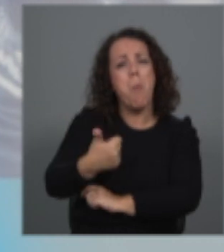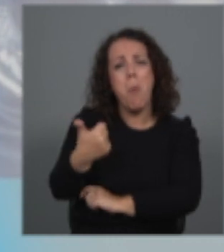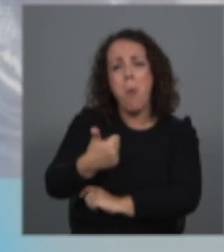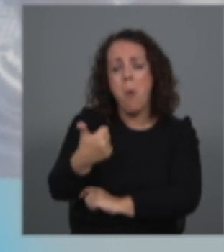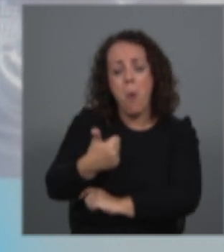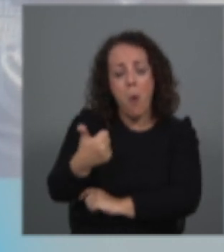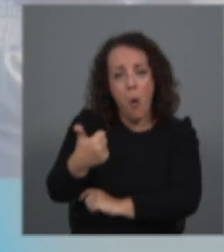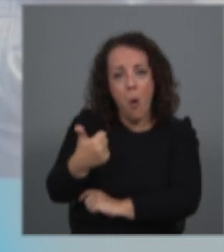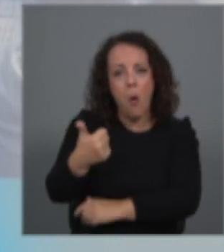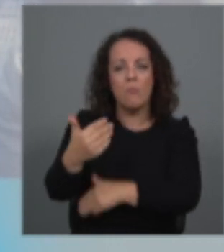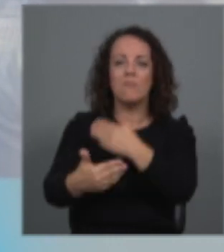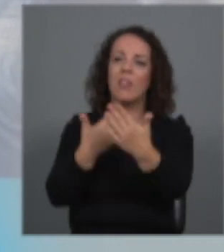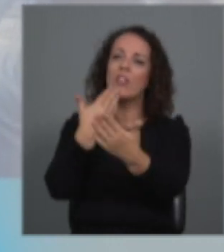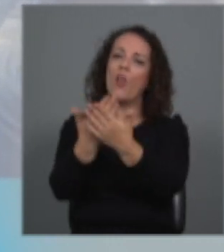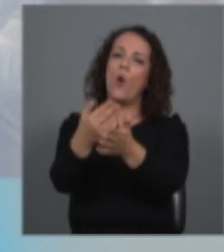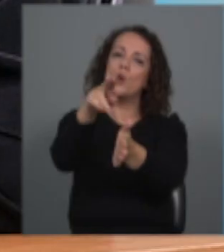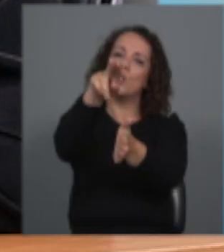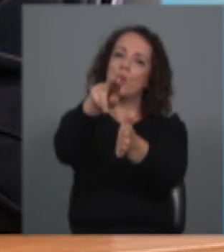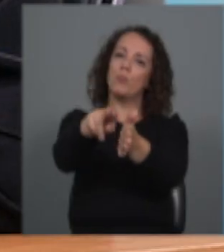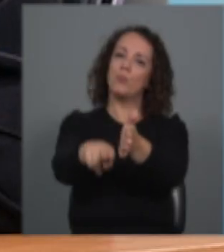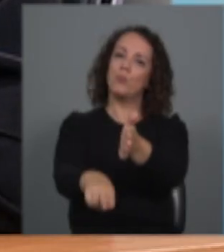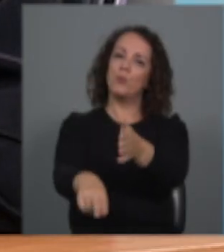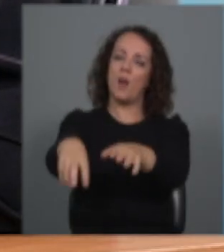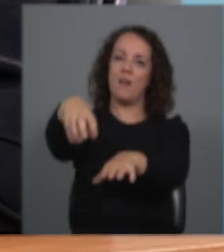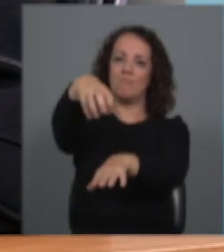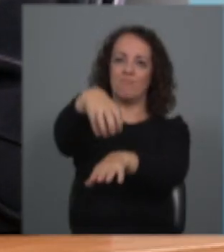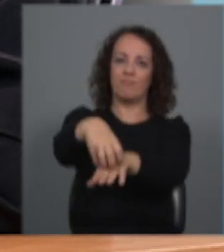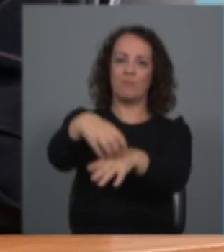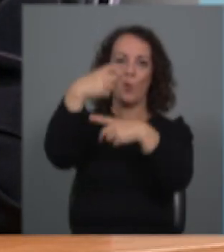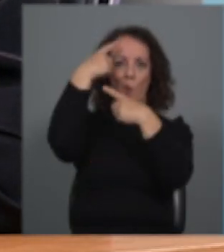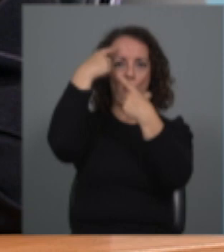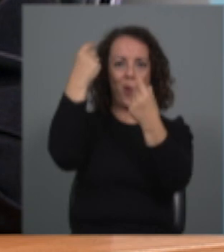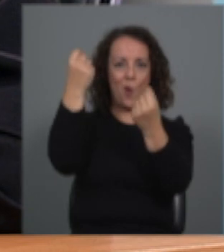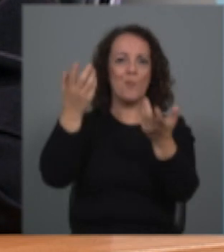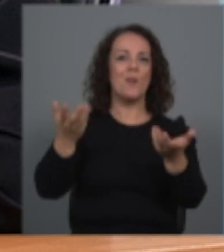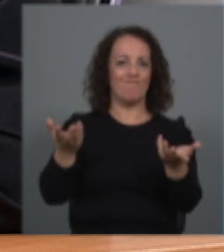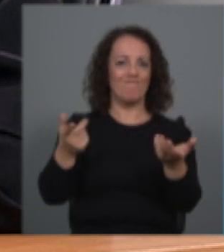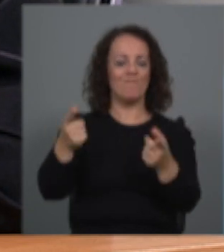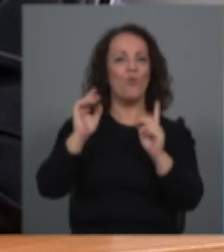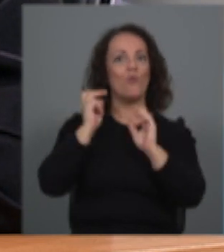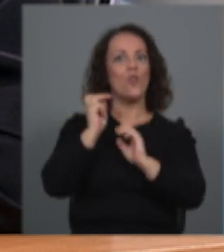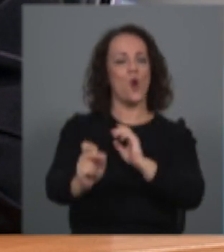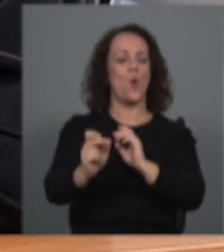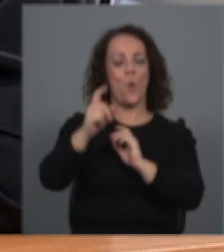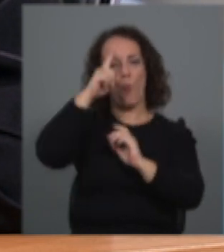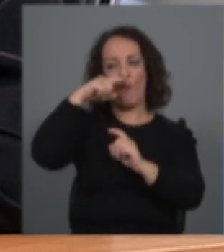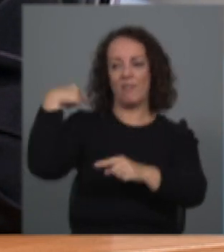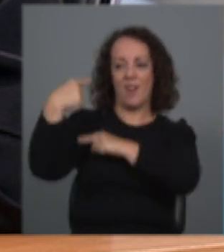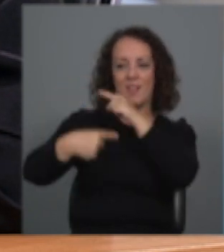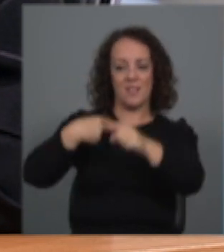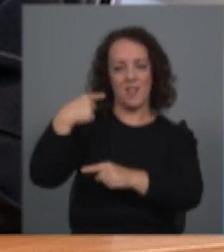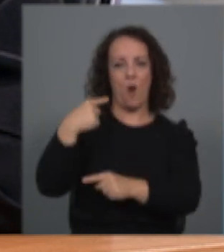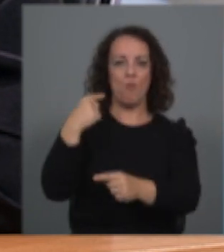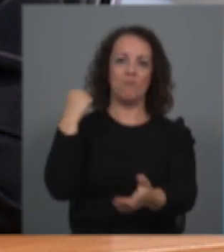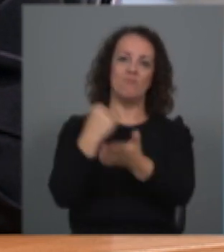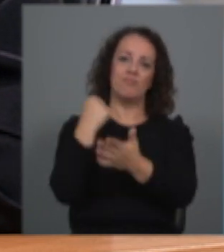lhe deu sepultura. Se calhar é aqui toda a tradição de Francisco, também padroeiro